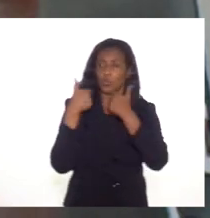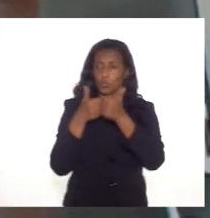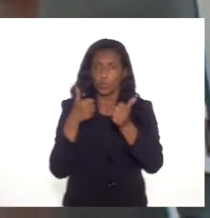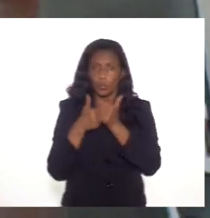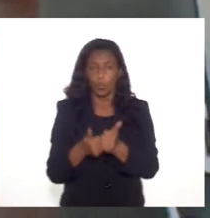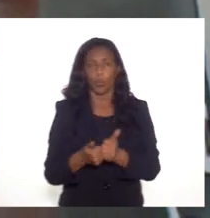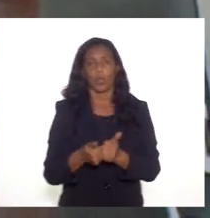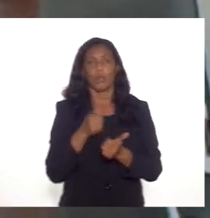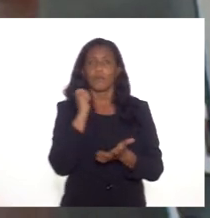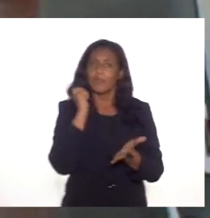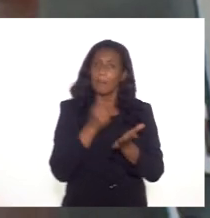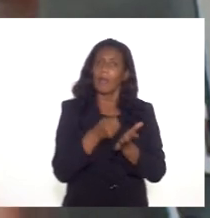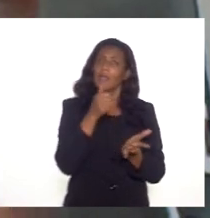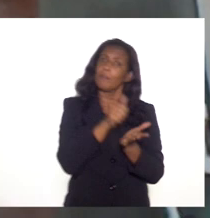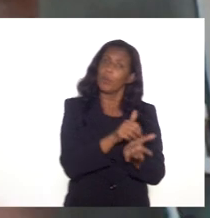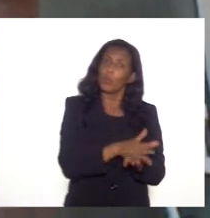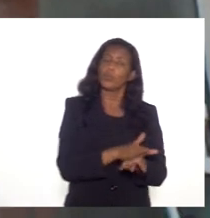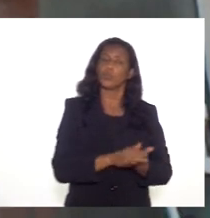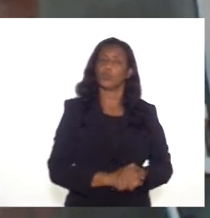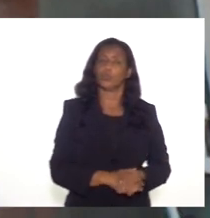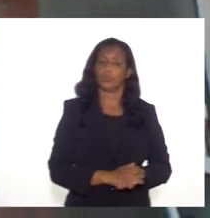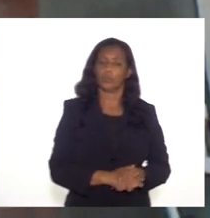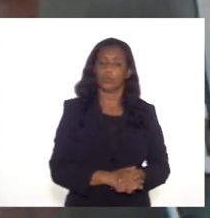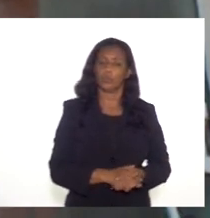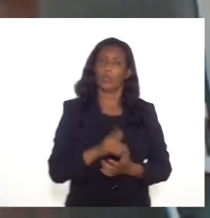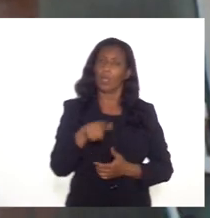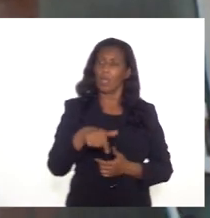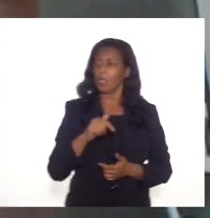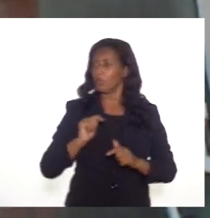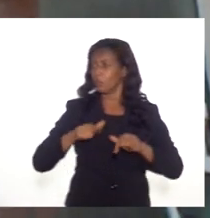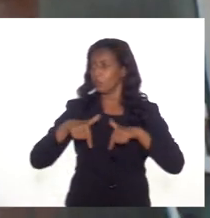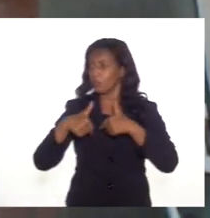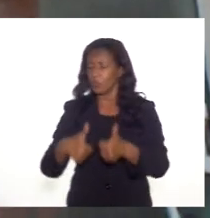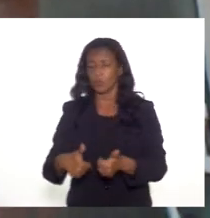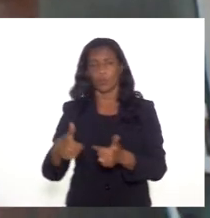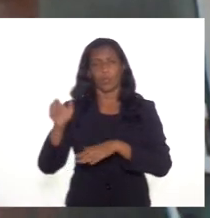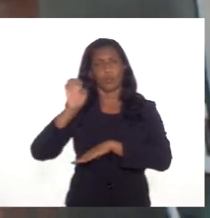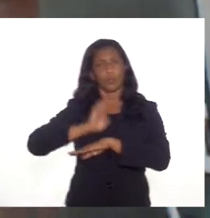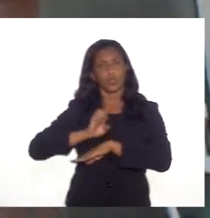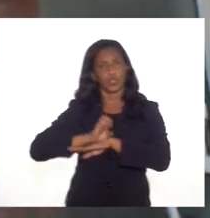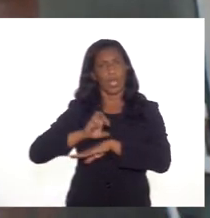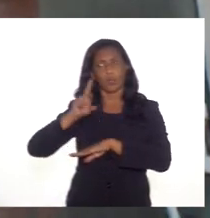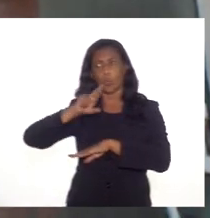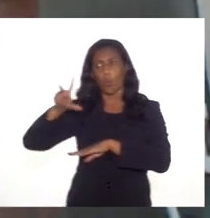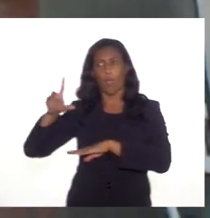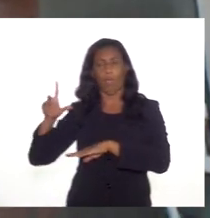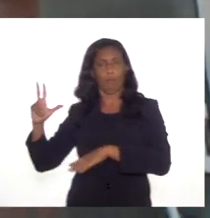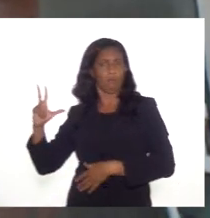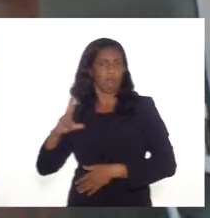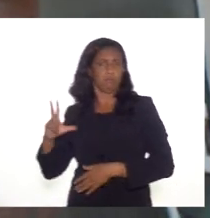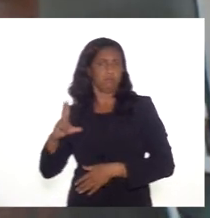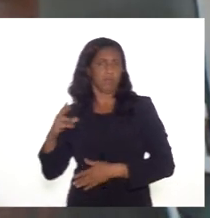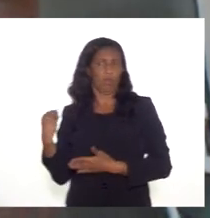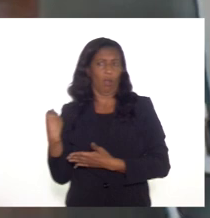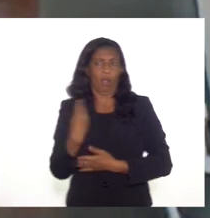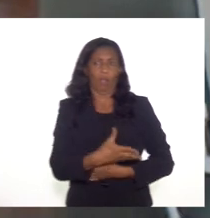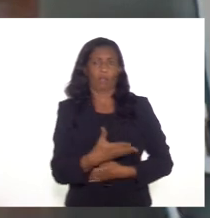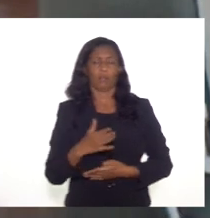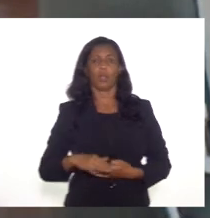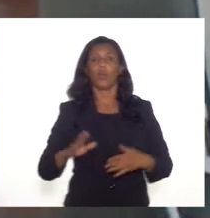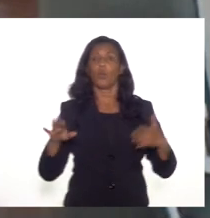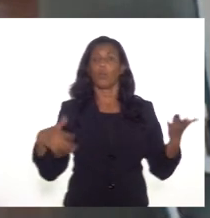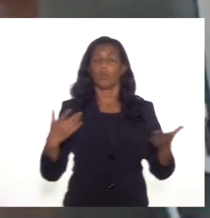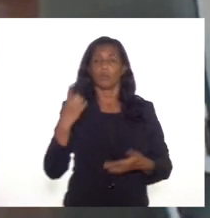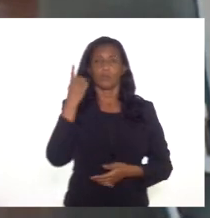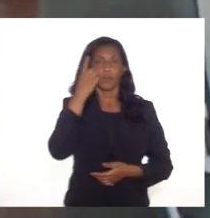for. É esse dinheiro que mantém o Estado funcionando, não é o setor privado. Quando o deputado Valdeck